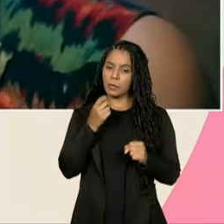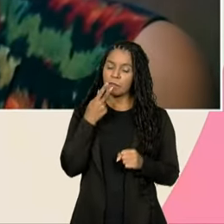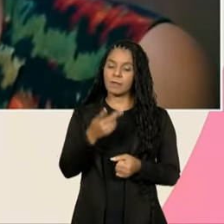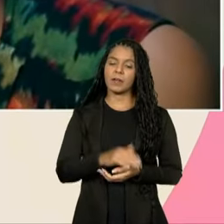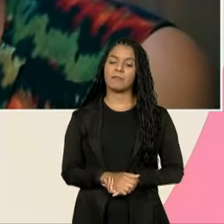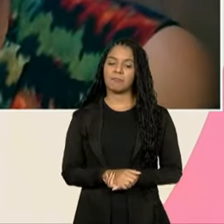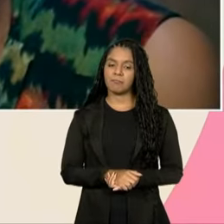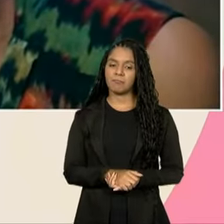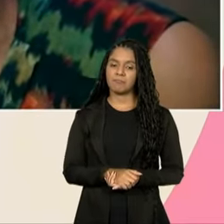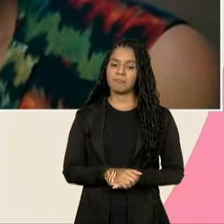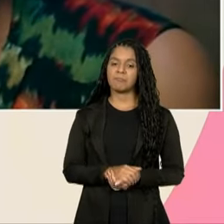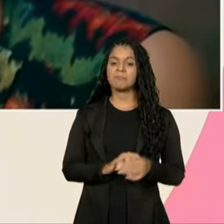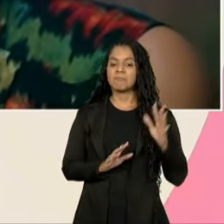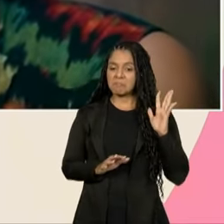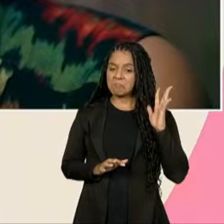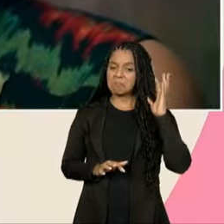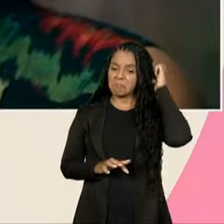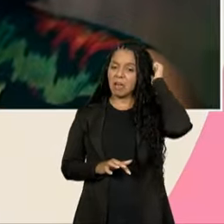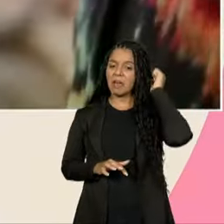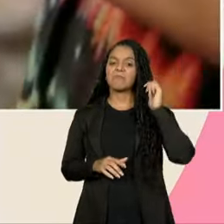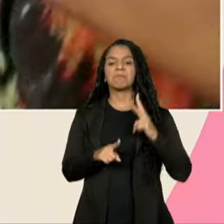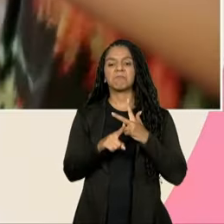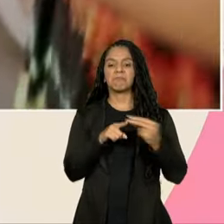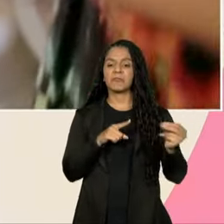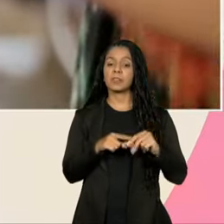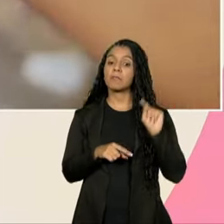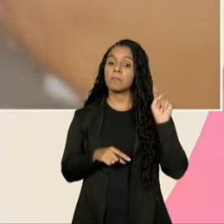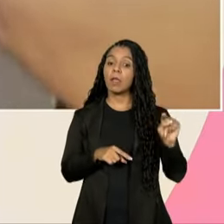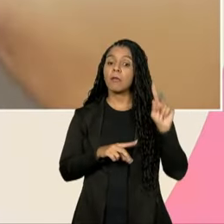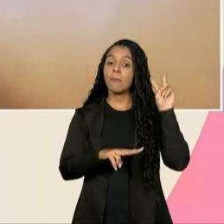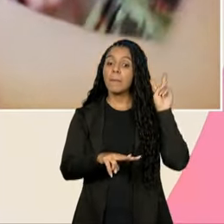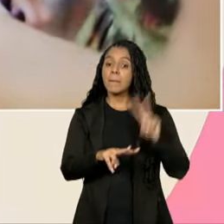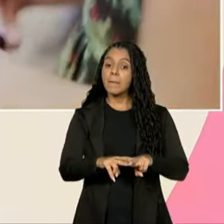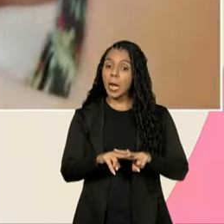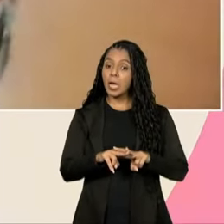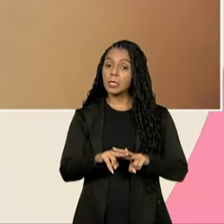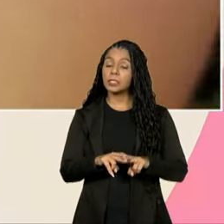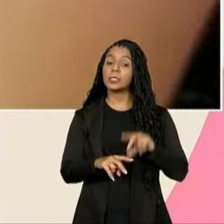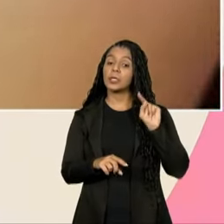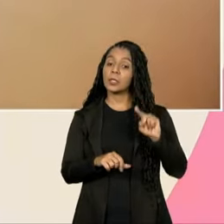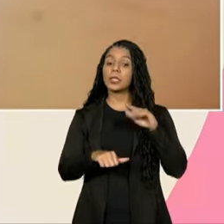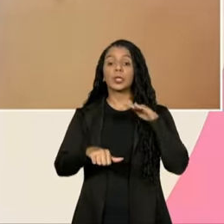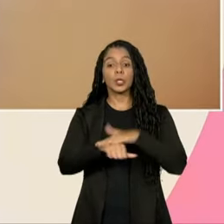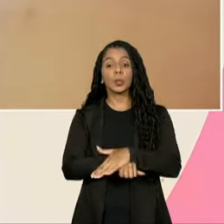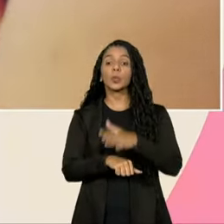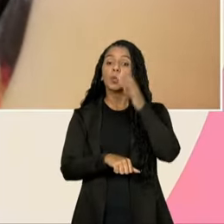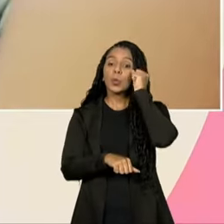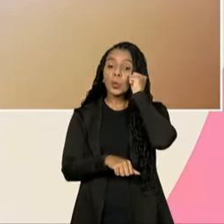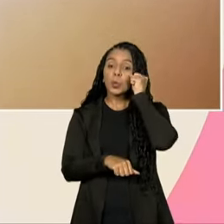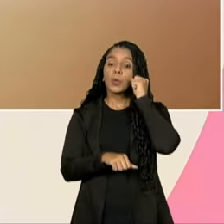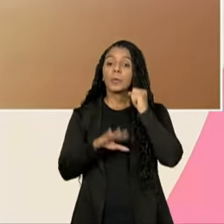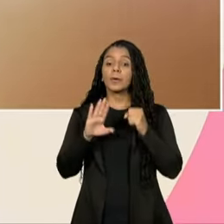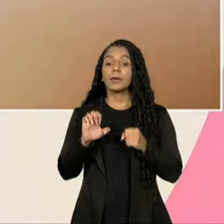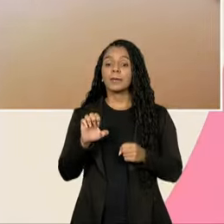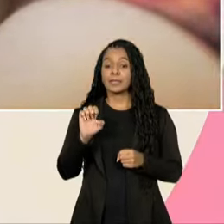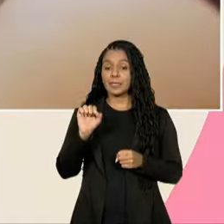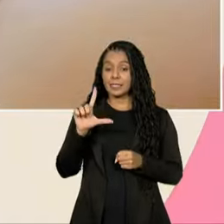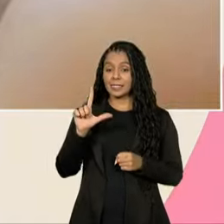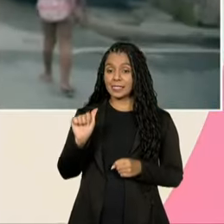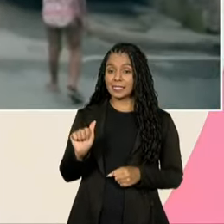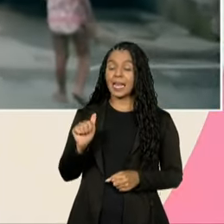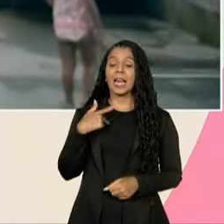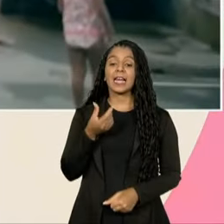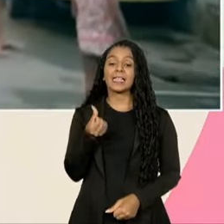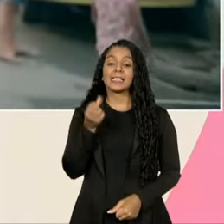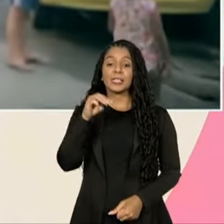o seguinte: a Mari venceu. Esses caras estão presos. Esses caras dessa noite dormiram numa cela de 6 metros. Estão na Papuda